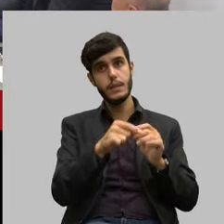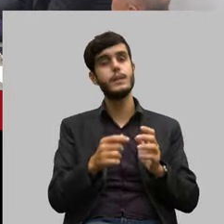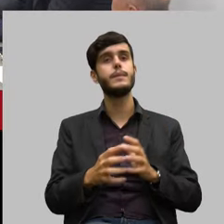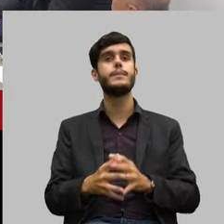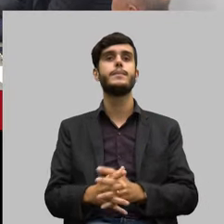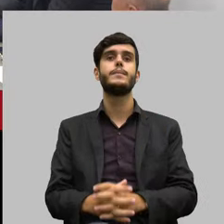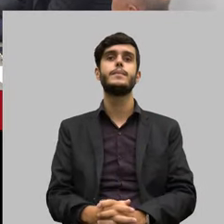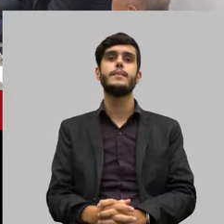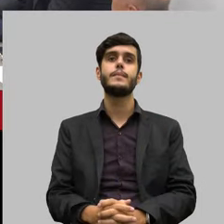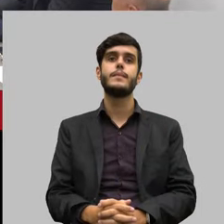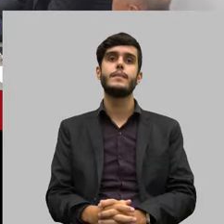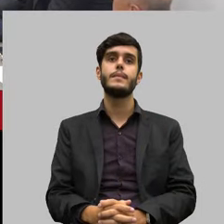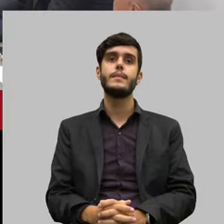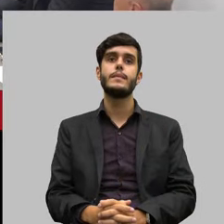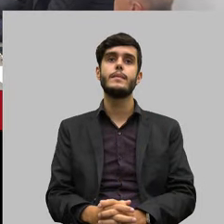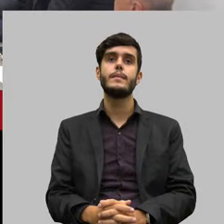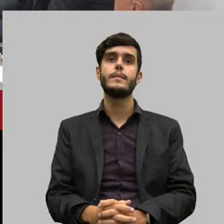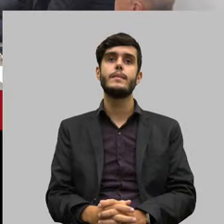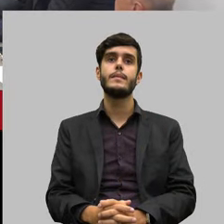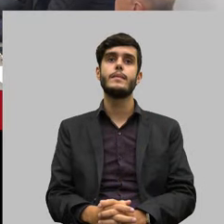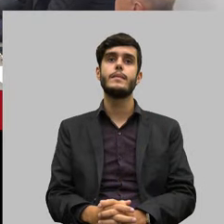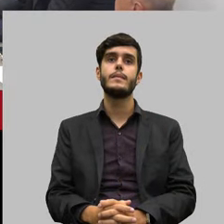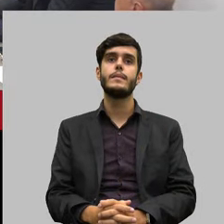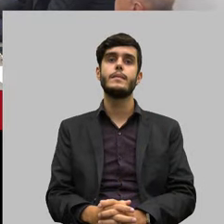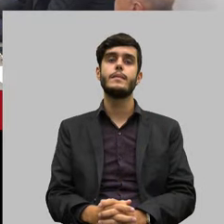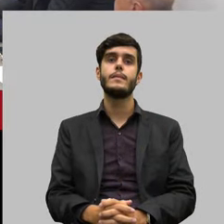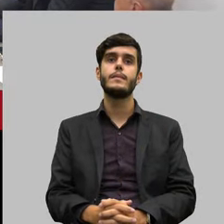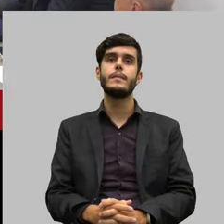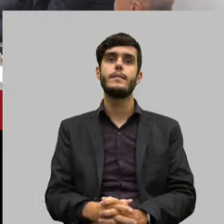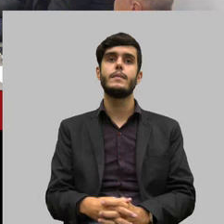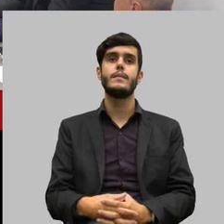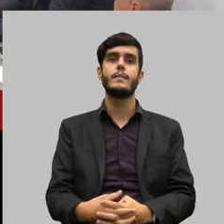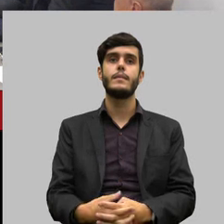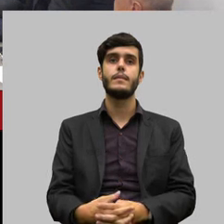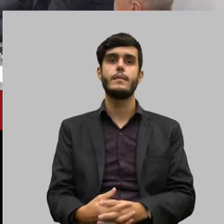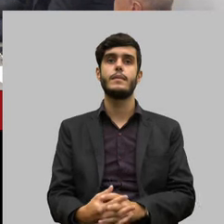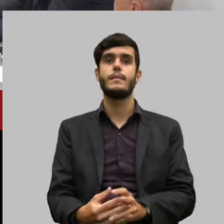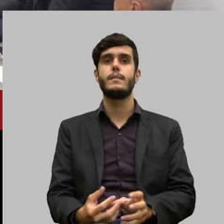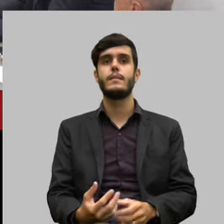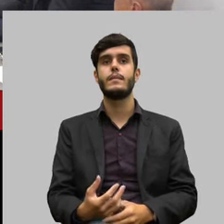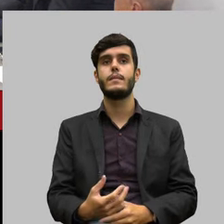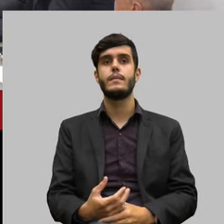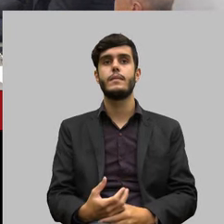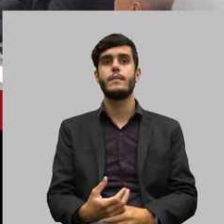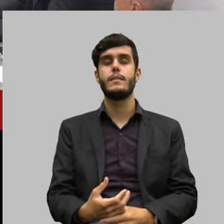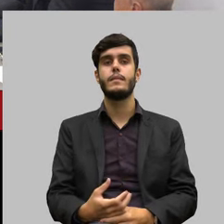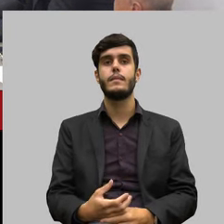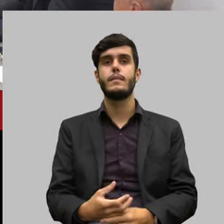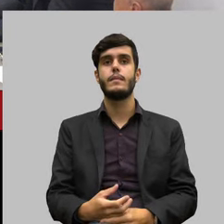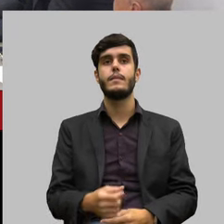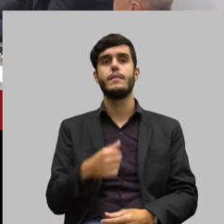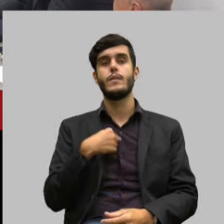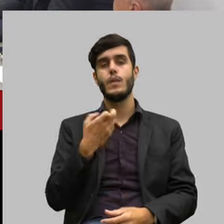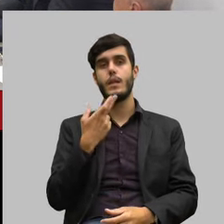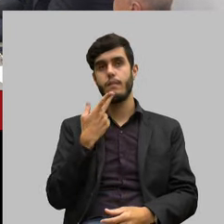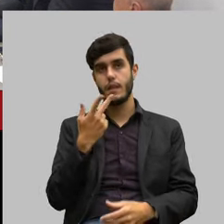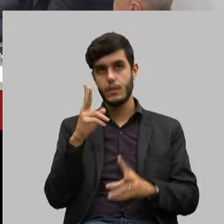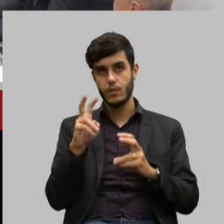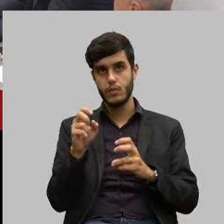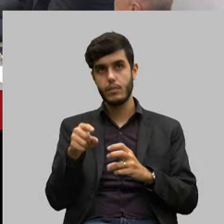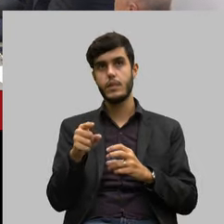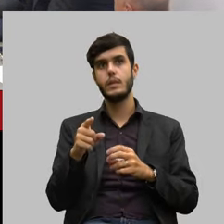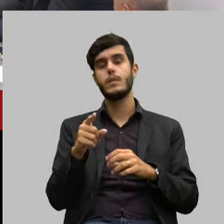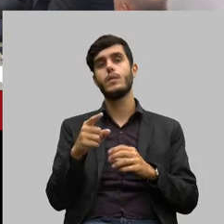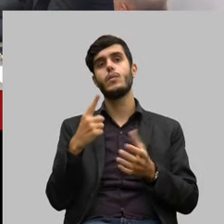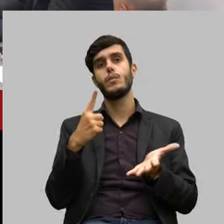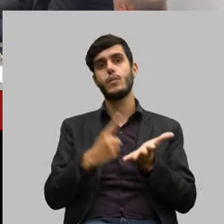com a palavra secretária Camila bom eh antes de mais nada eu quero reforçar o compromisso do Estado em manter o constante